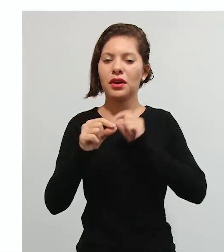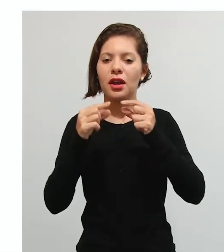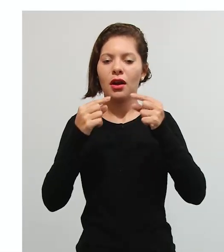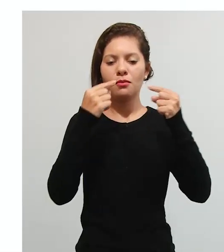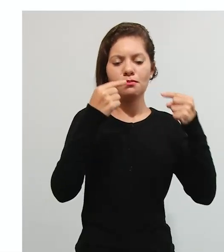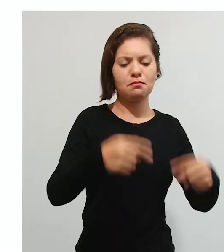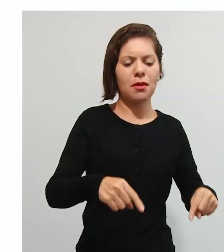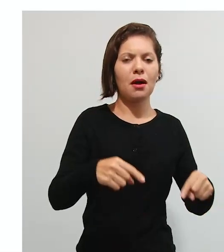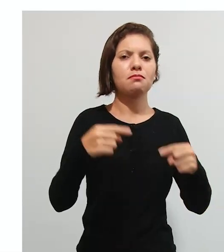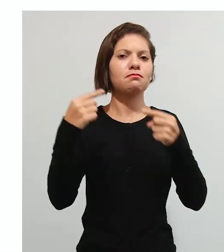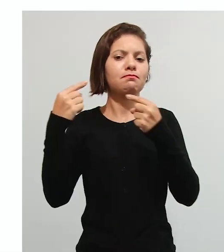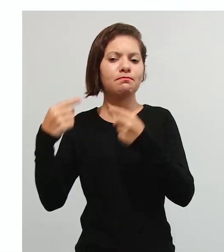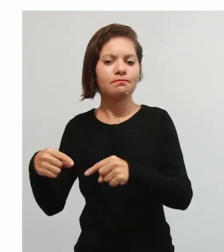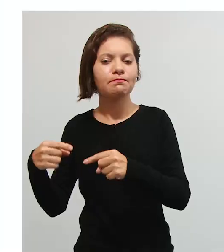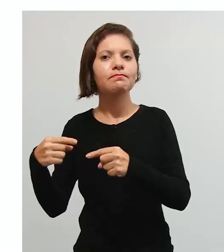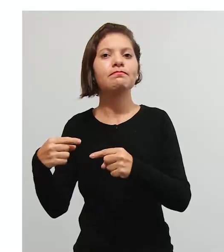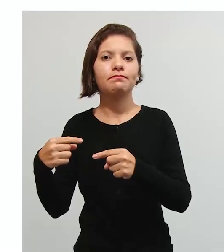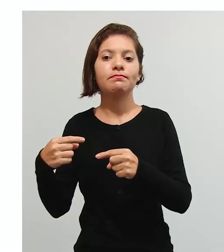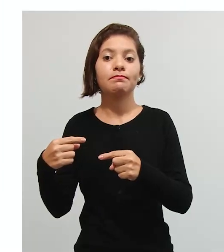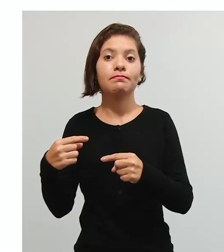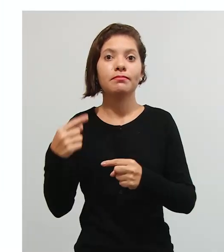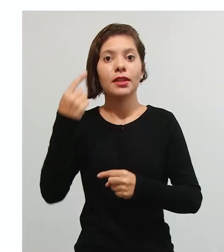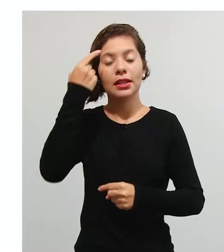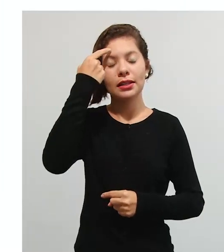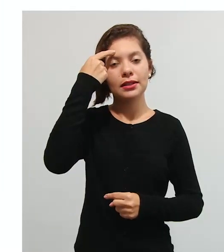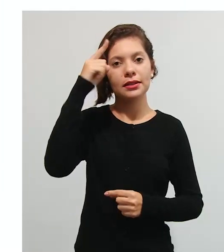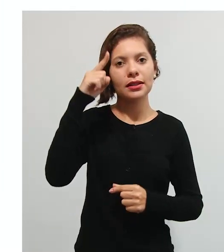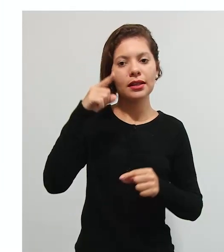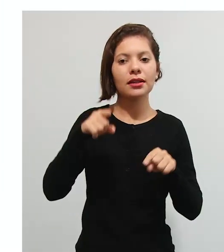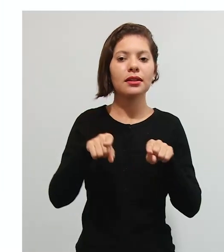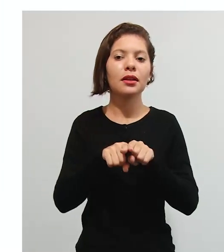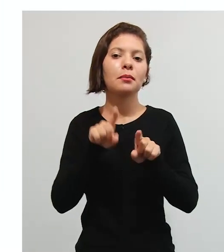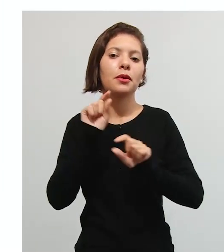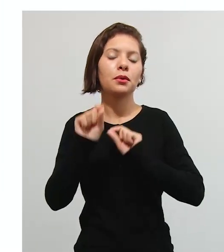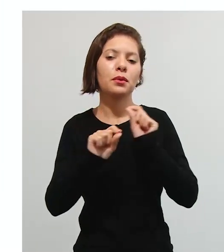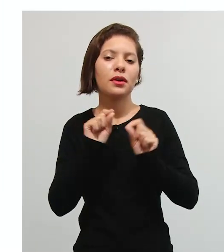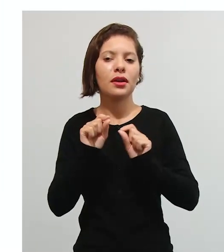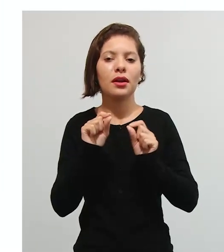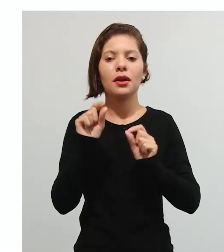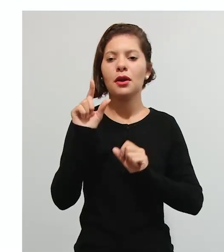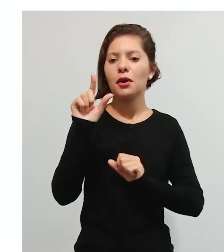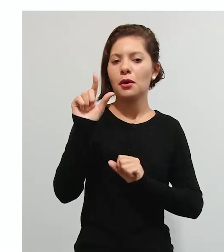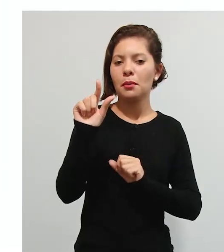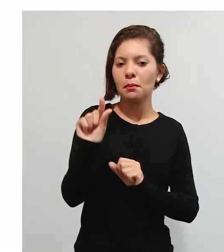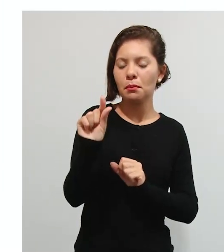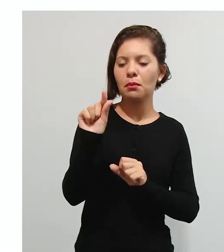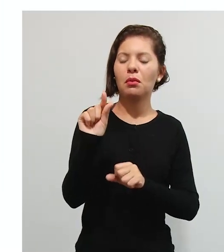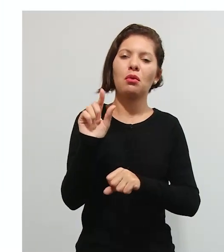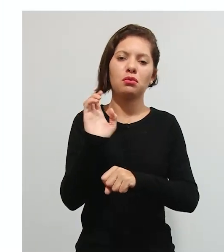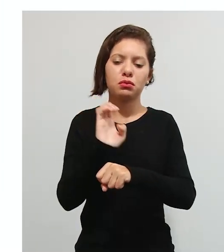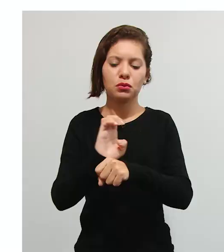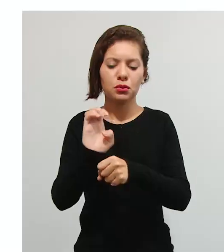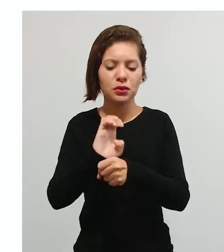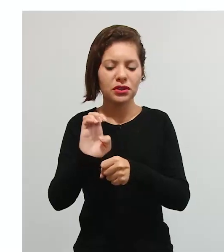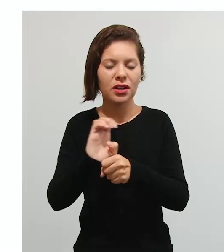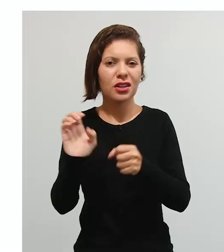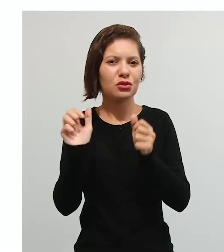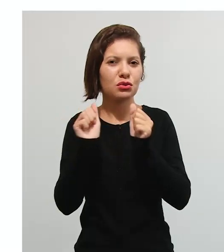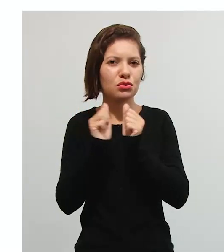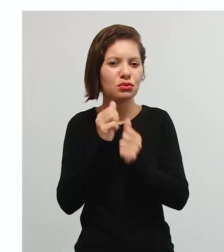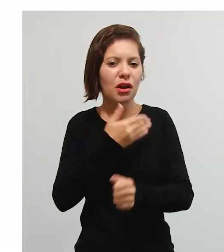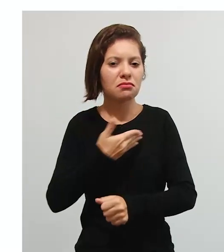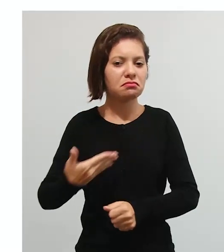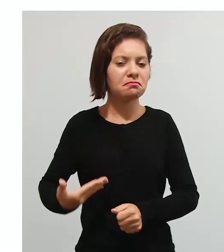de competitividade, traz uma ideia de menos participação do Estado nas